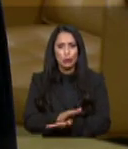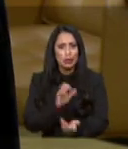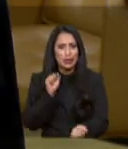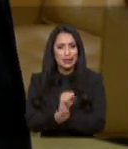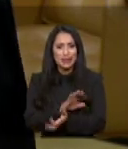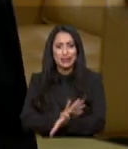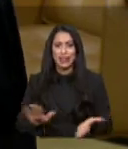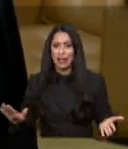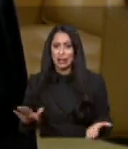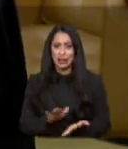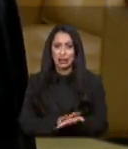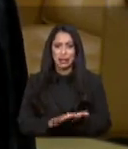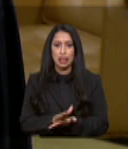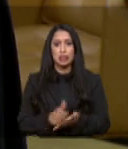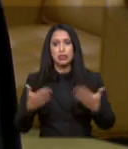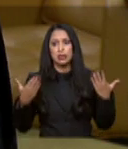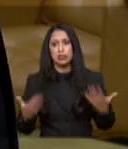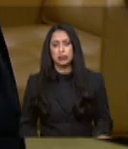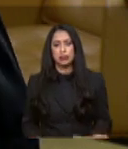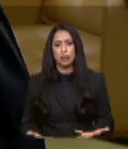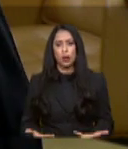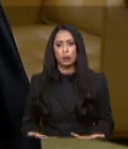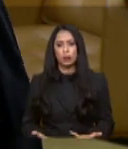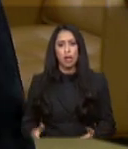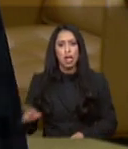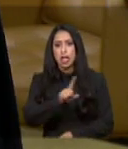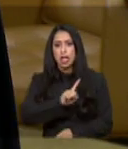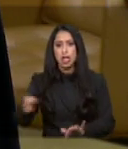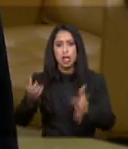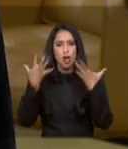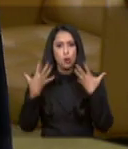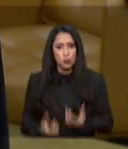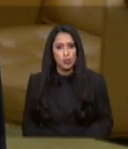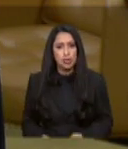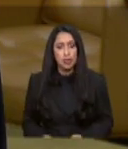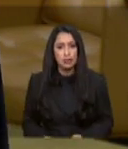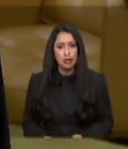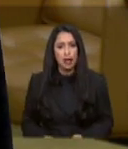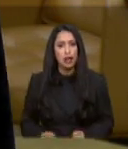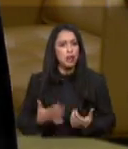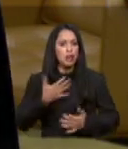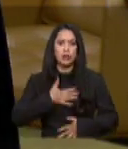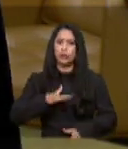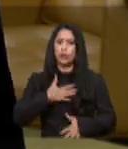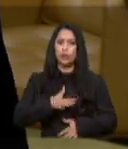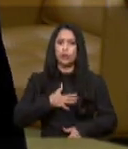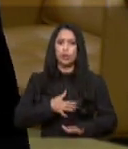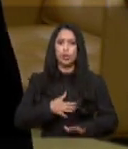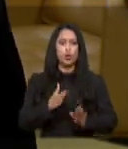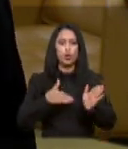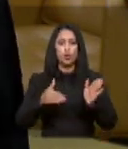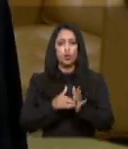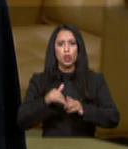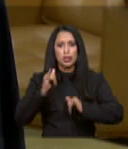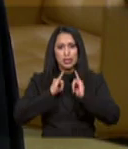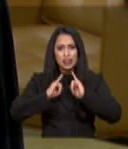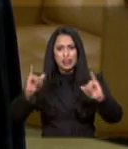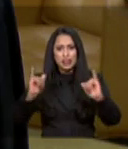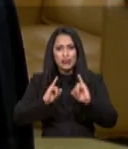eixo tolerância zero, eu fico muito tranquilo de trazer todas as informações. Peço até perdão por ser um